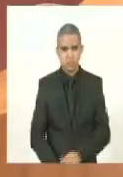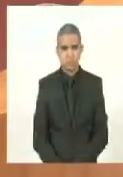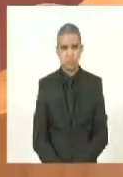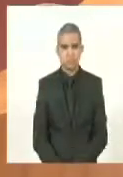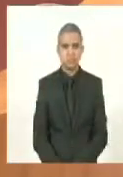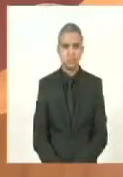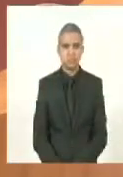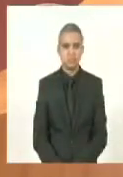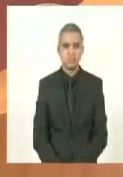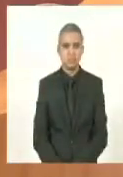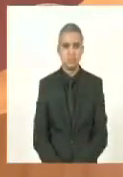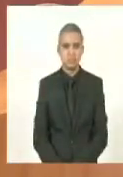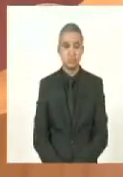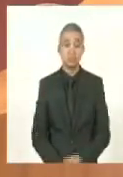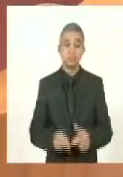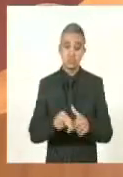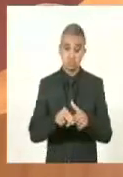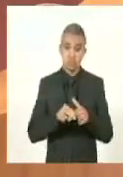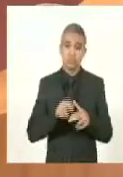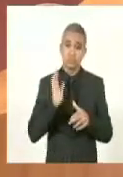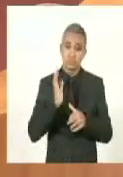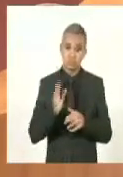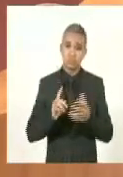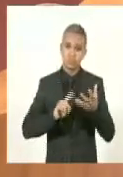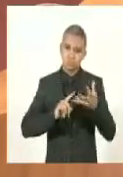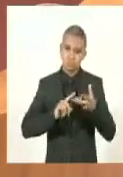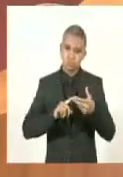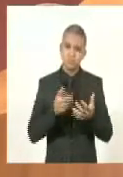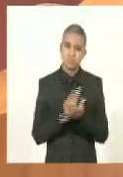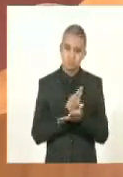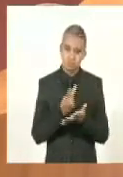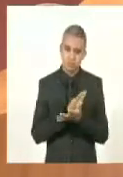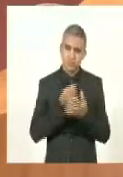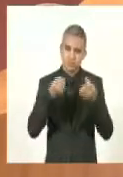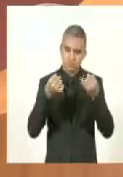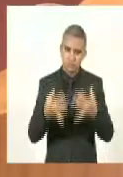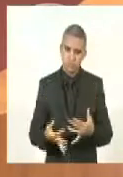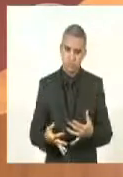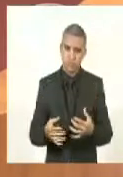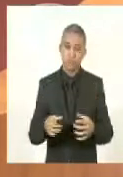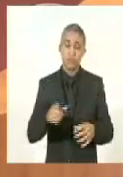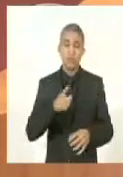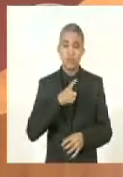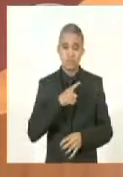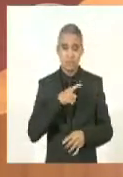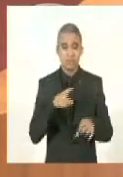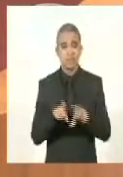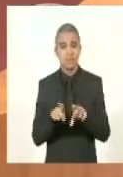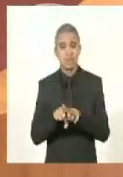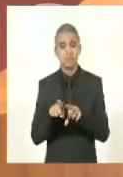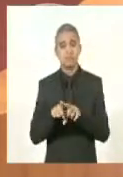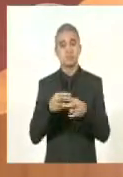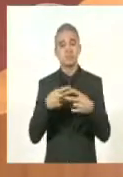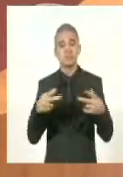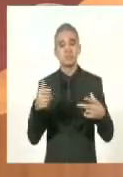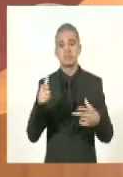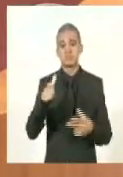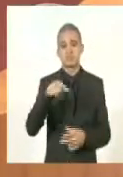Que além das irregularidades, nós também temos as imoralidades do governo, né, nesses 100